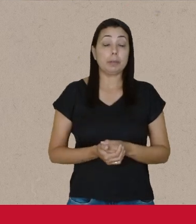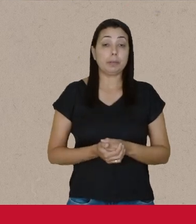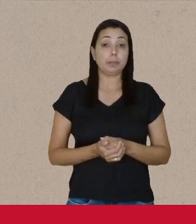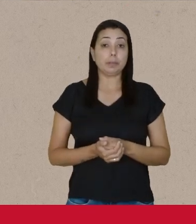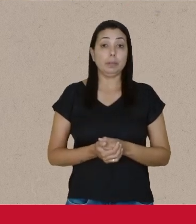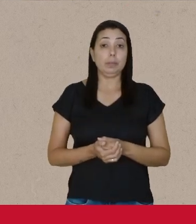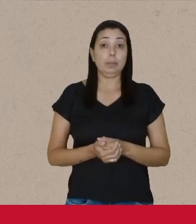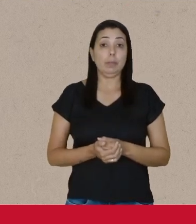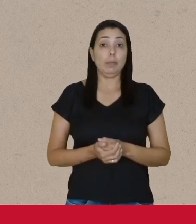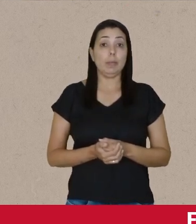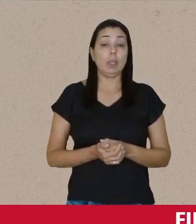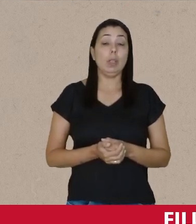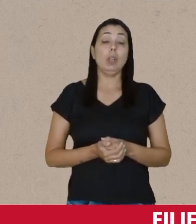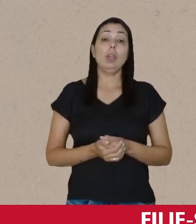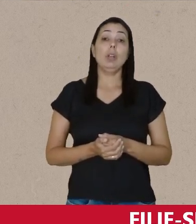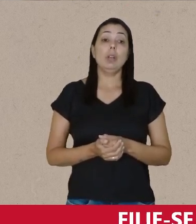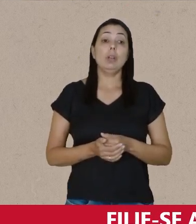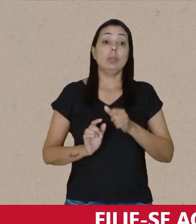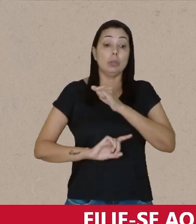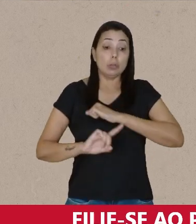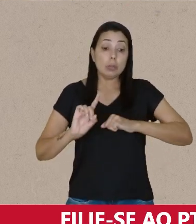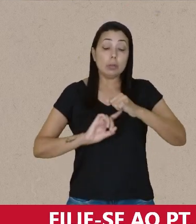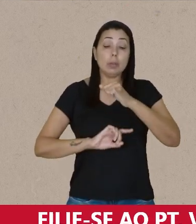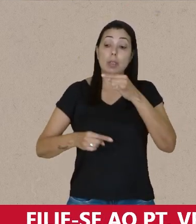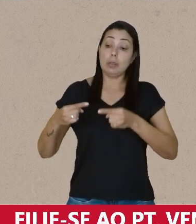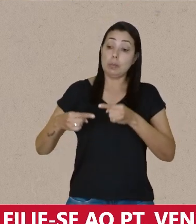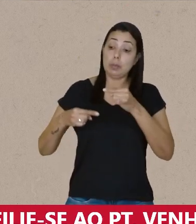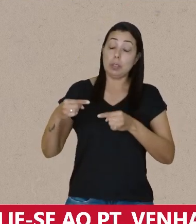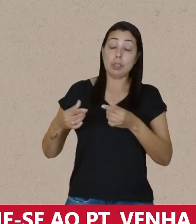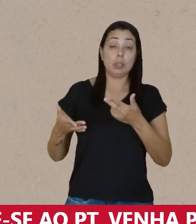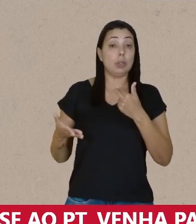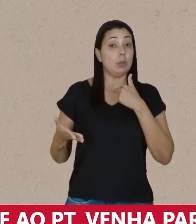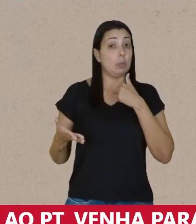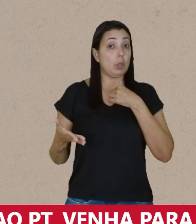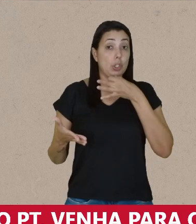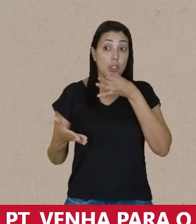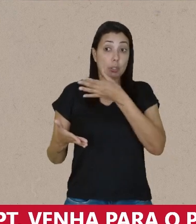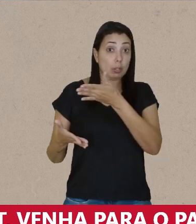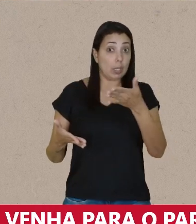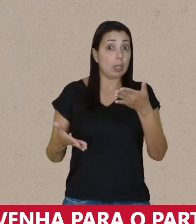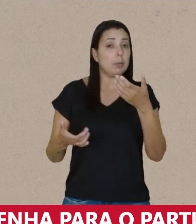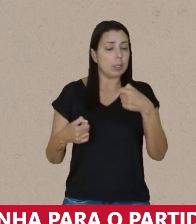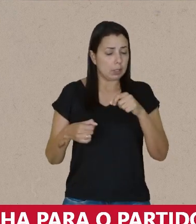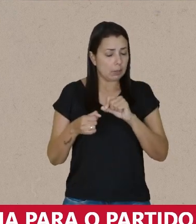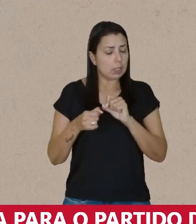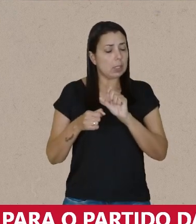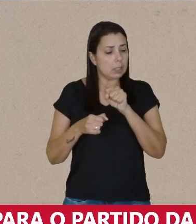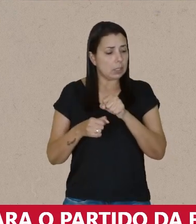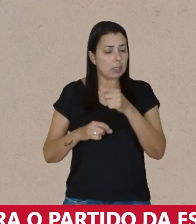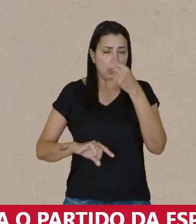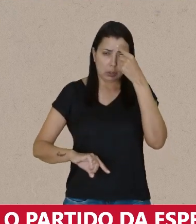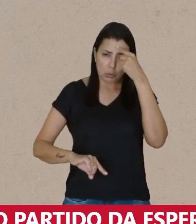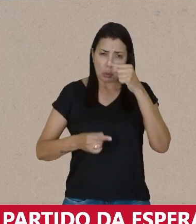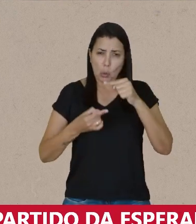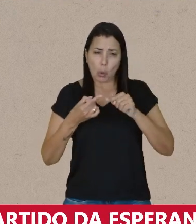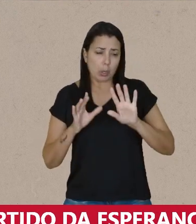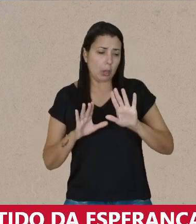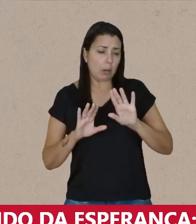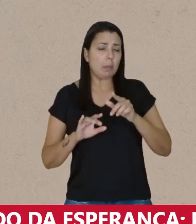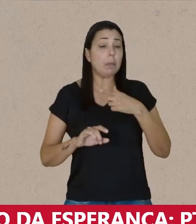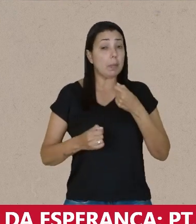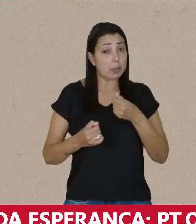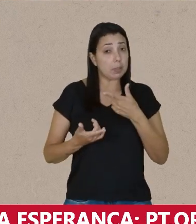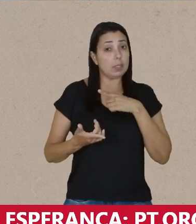de sociabilidade política, né? Que nós não podemos criticar, eles têm o direito de fazer política, podemos não concordar, disputar. E tem